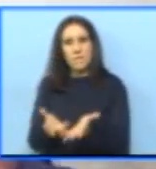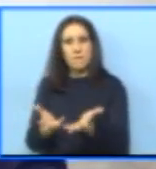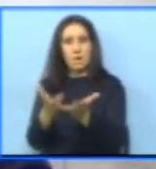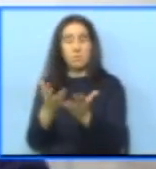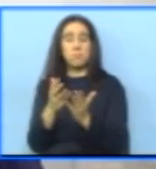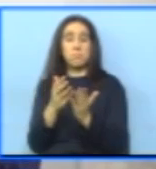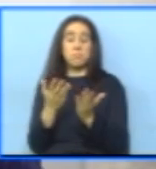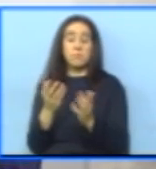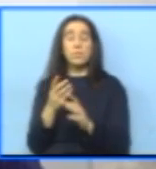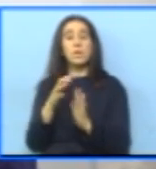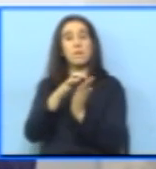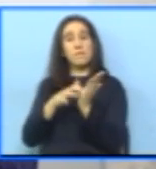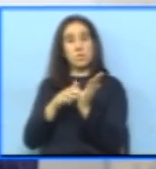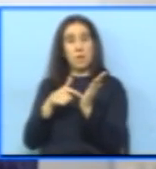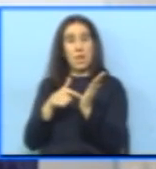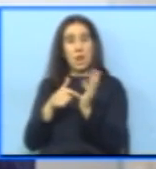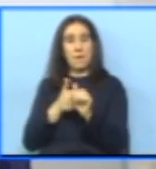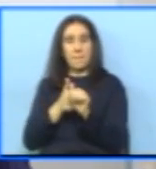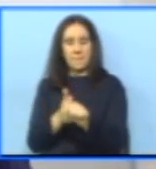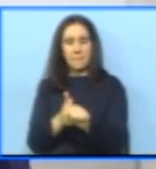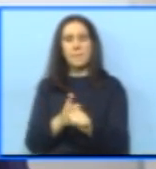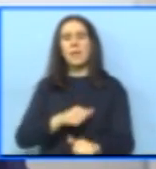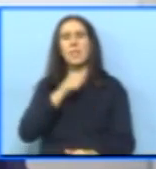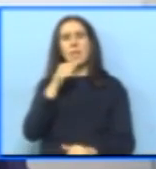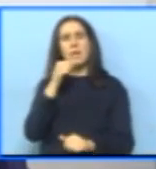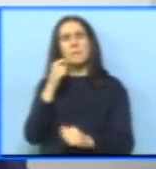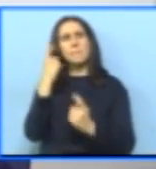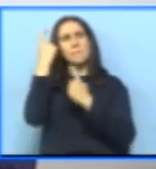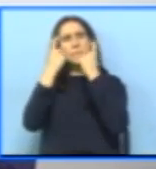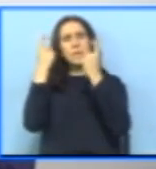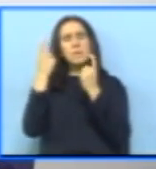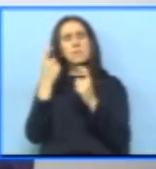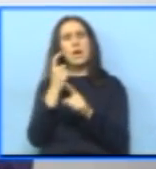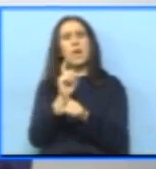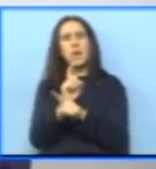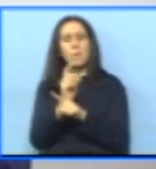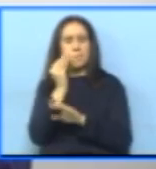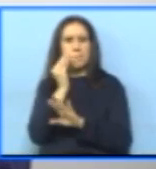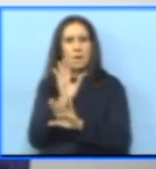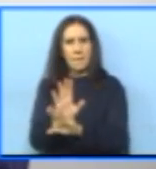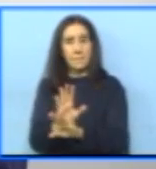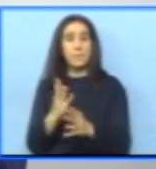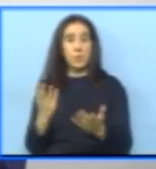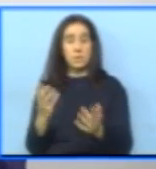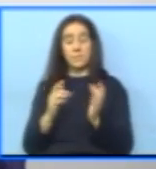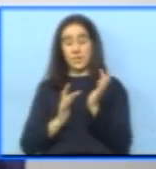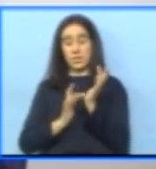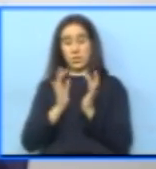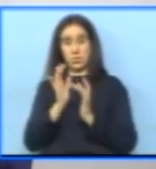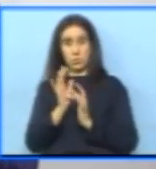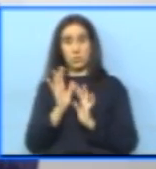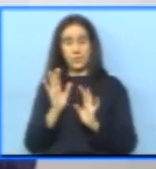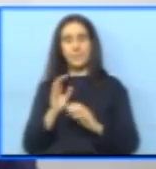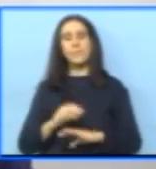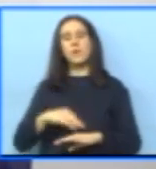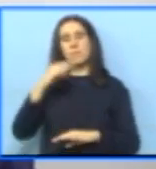subsequente ao anúncio do Evangelho, estamos sempre a pensar à destra. Ou seja, Jesus instrui os discípulos para ir